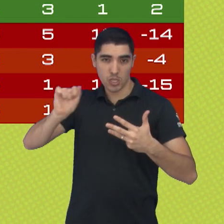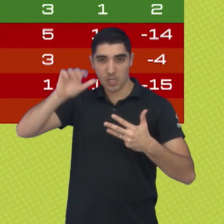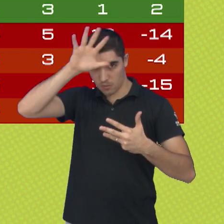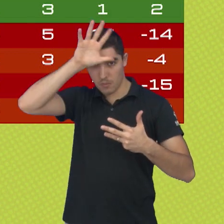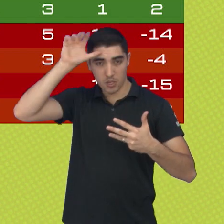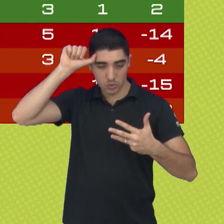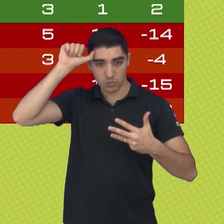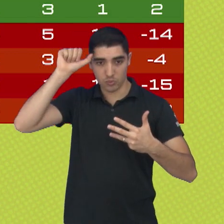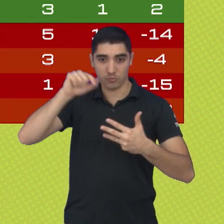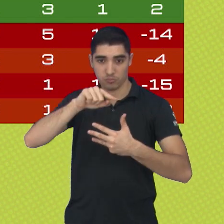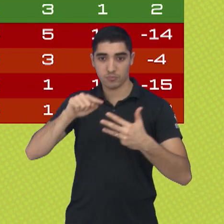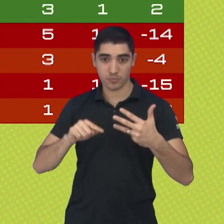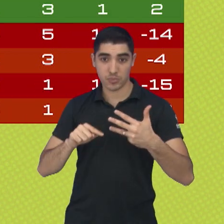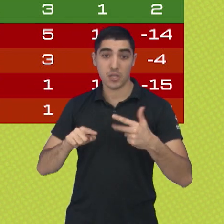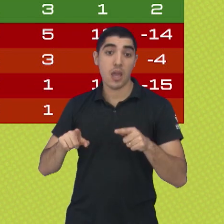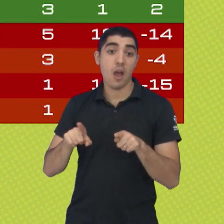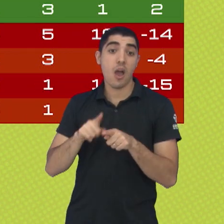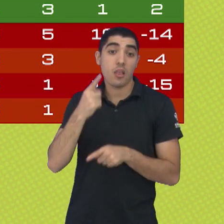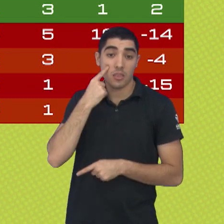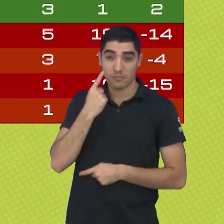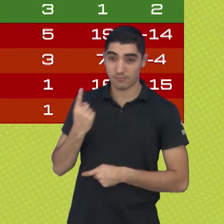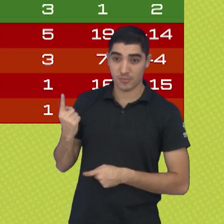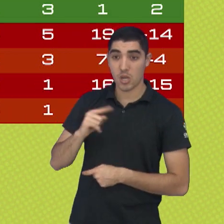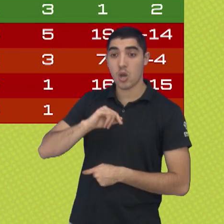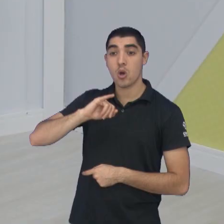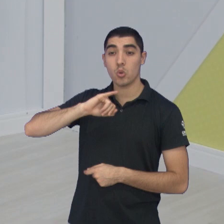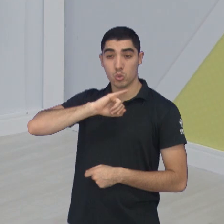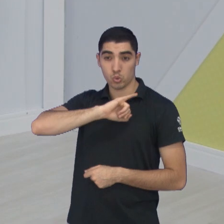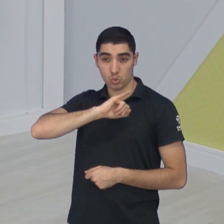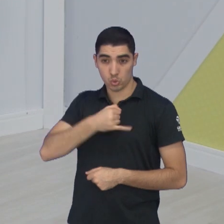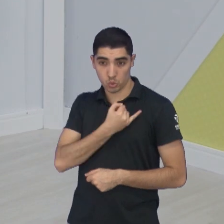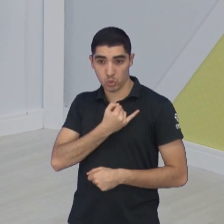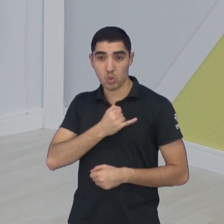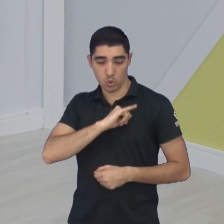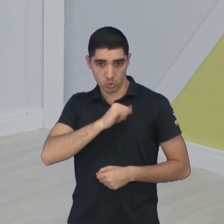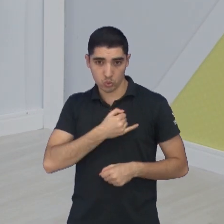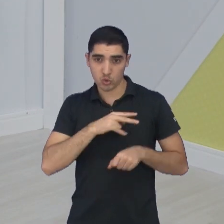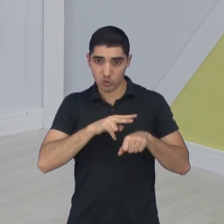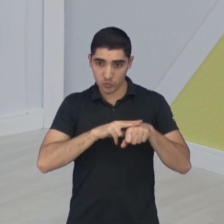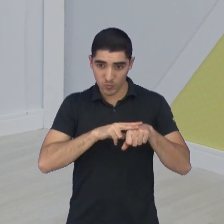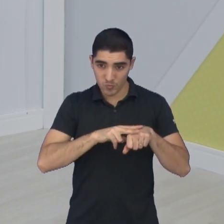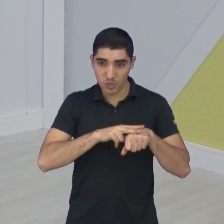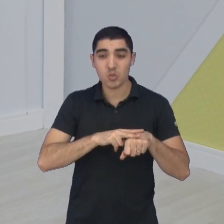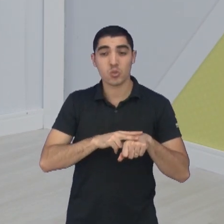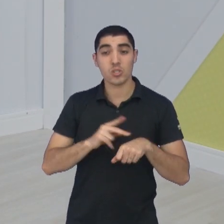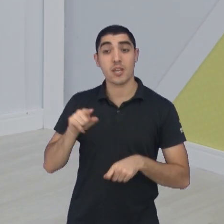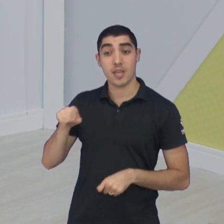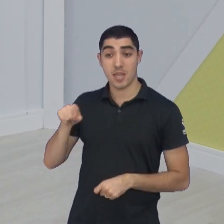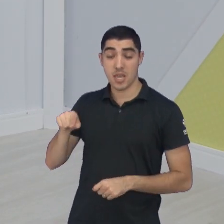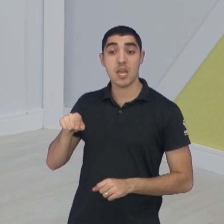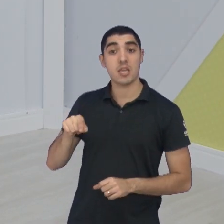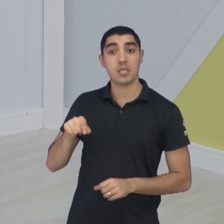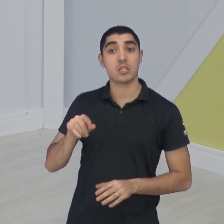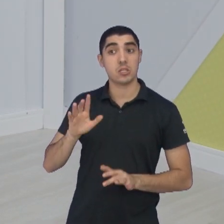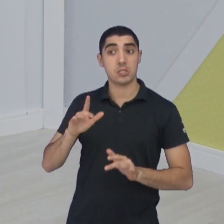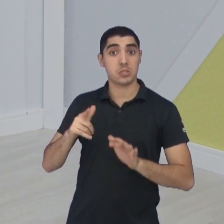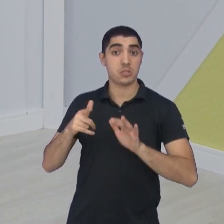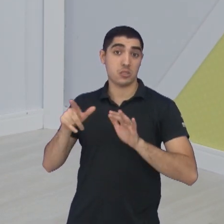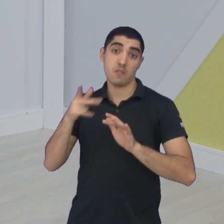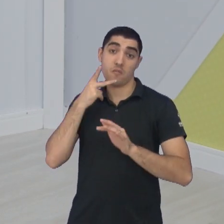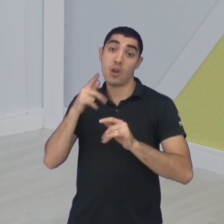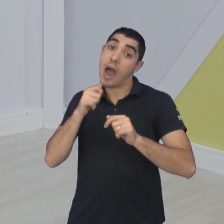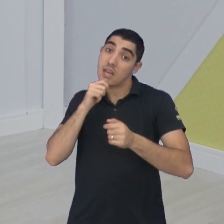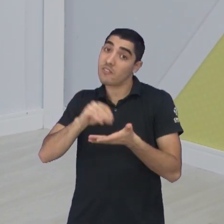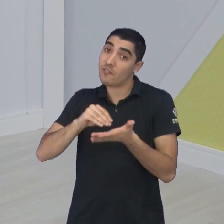3 jogos a menos em relação à maioria dos clubes, né? Com certeza fazendo o jogo. Ele não vai perder 3 jogos seguidos, o Juventude, por aquilo que mostrou até aqui. Aí